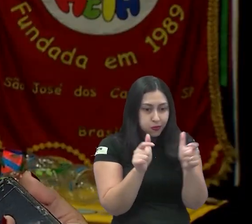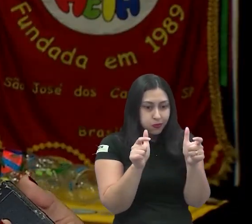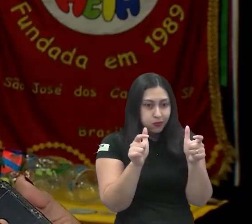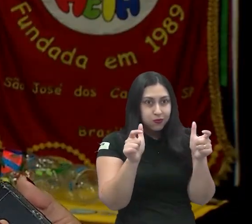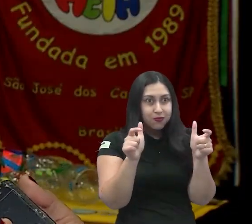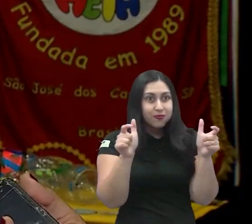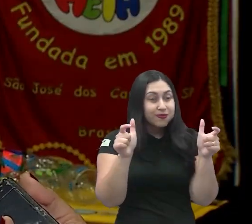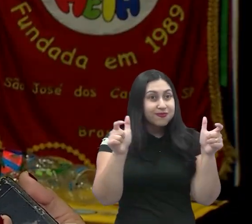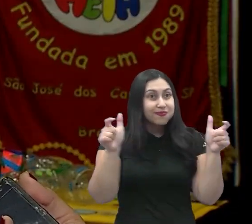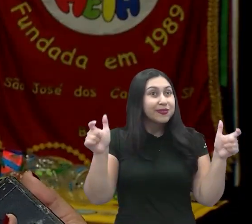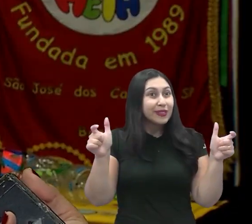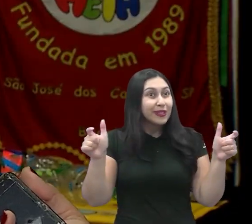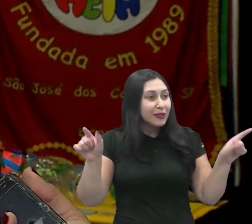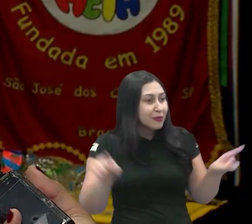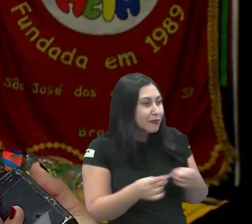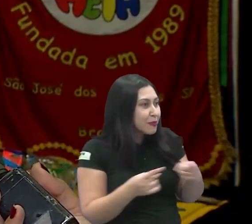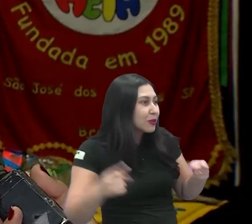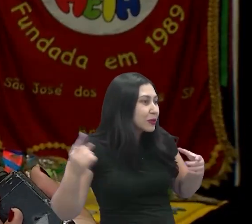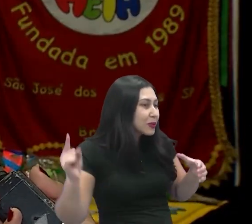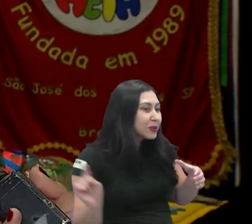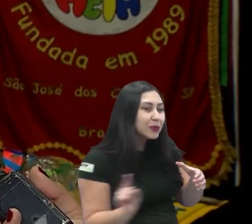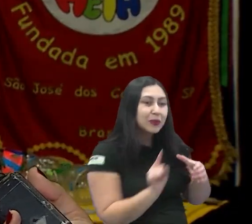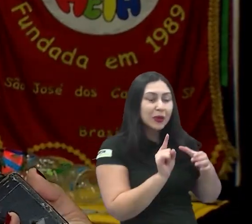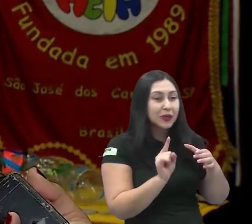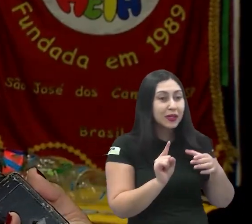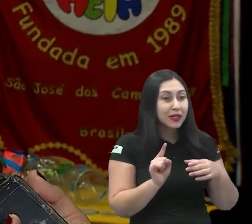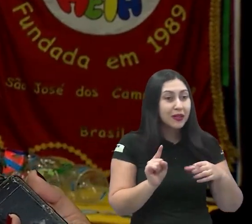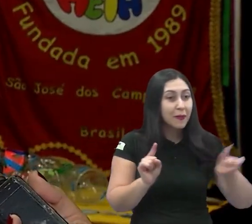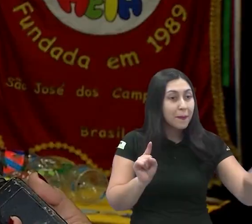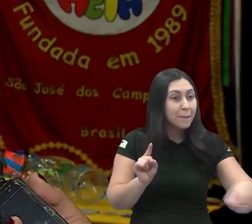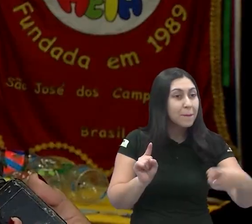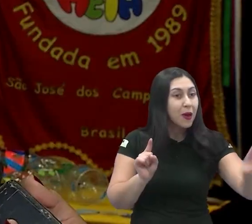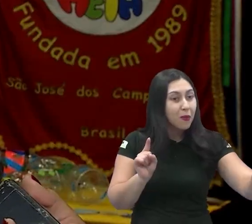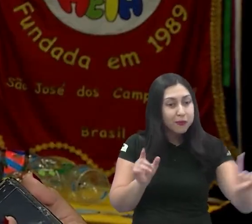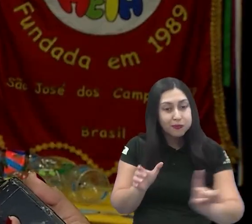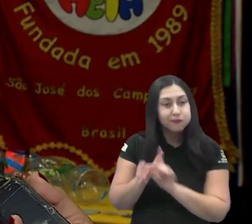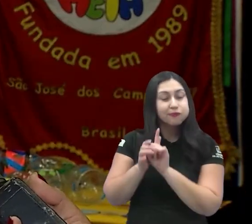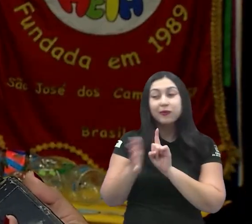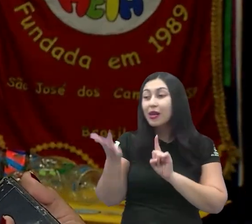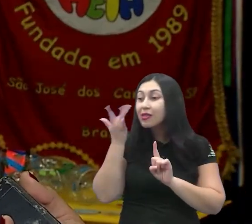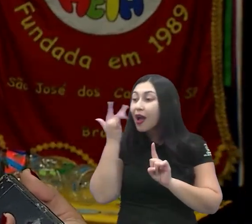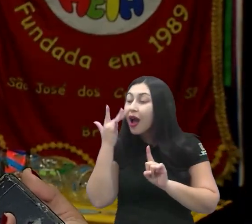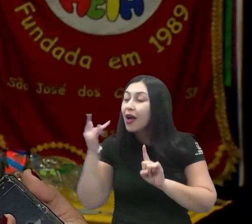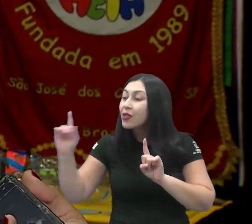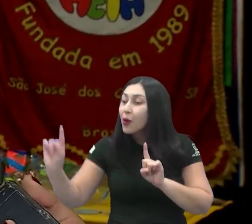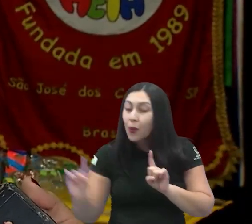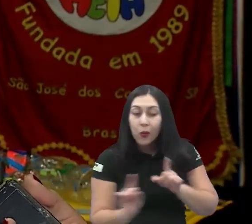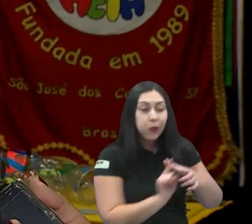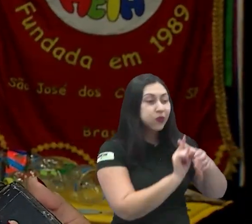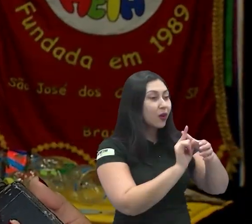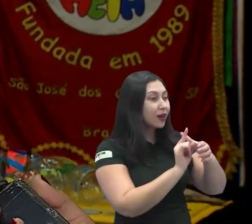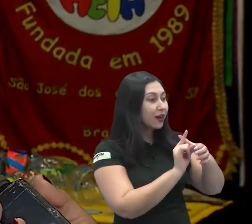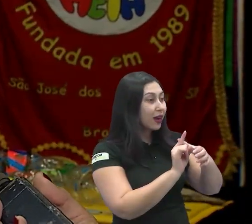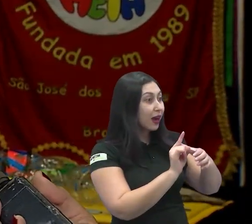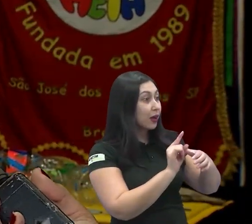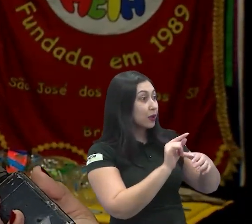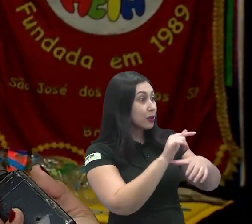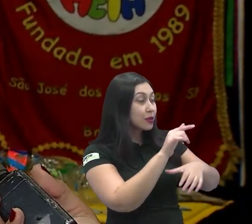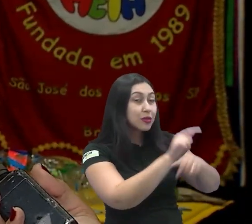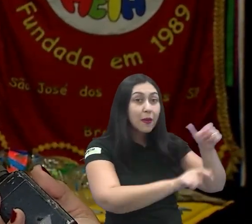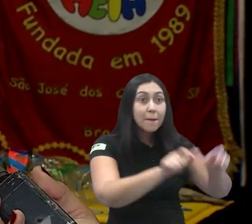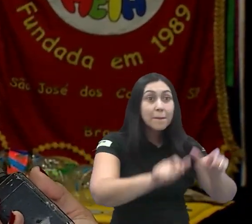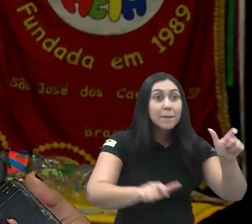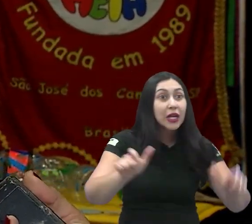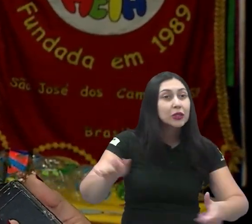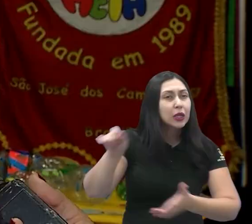aí outro educador, um musicista, um músico, um ator, um diretor de teatro,